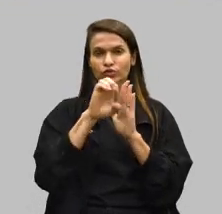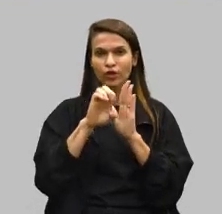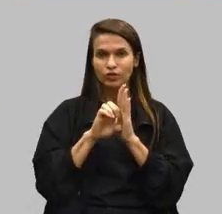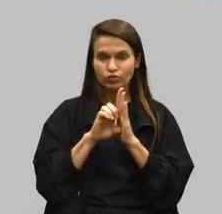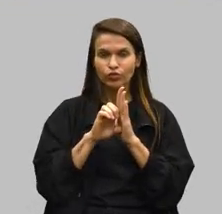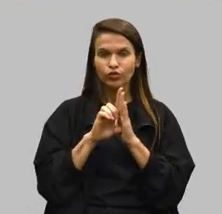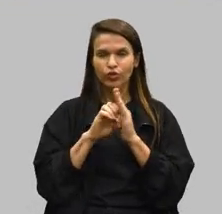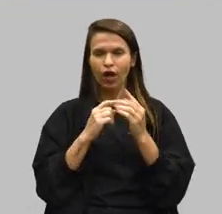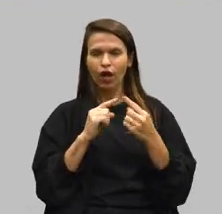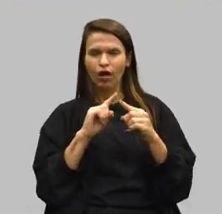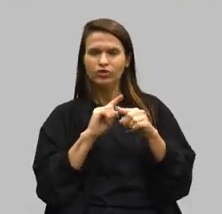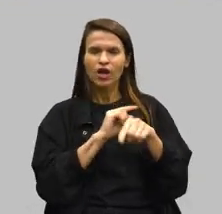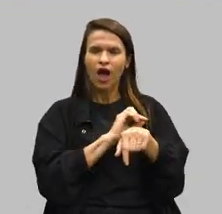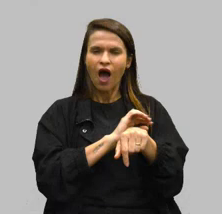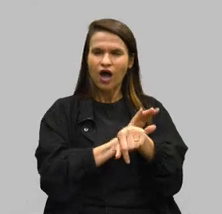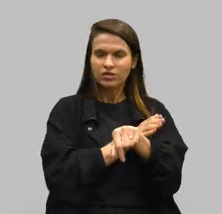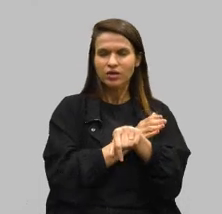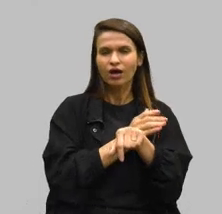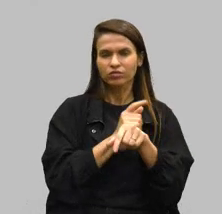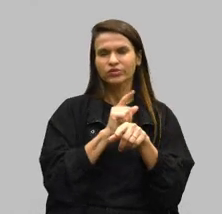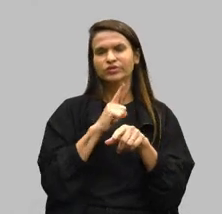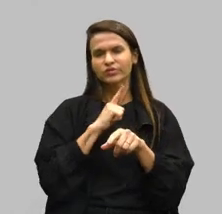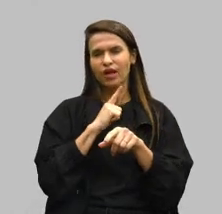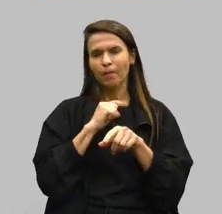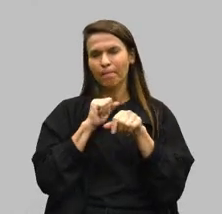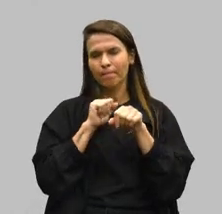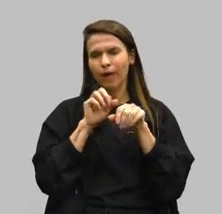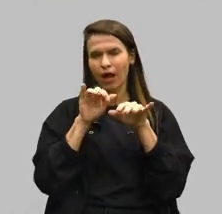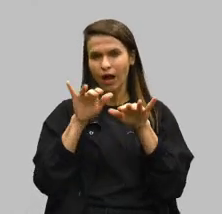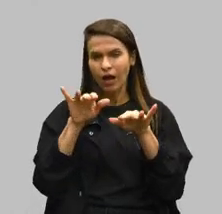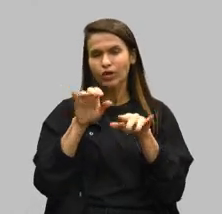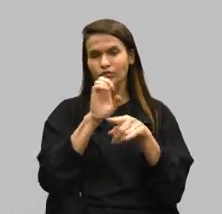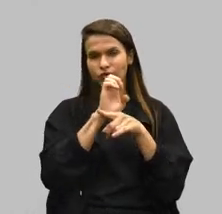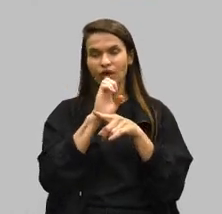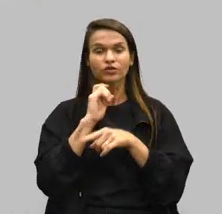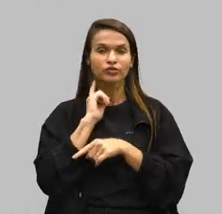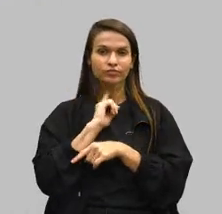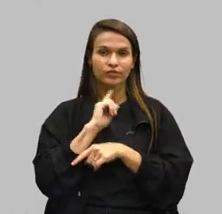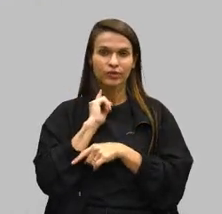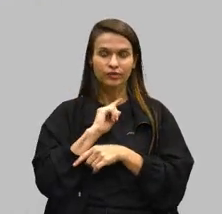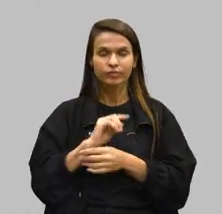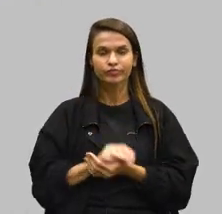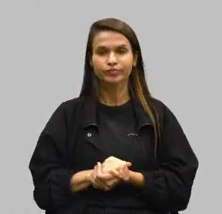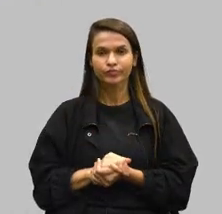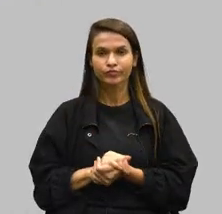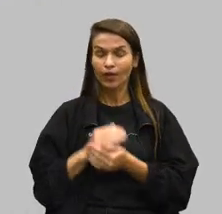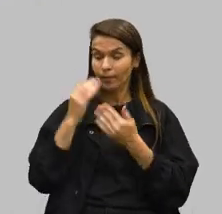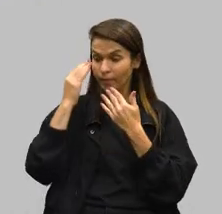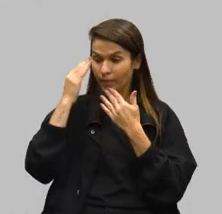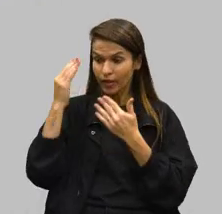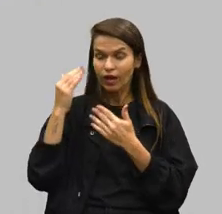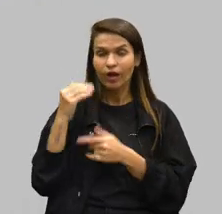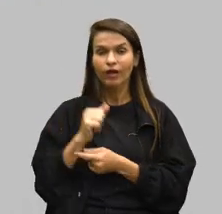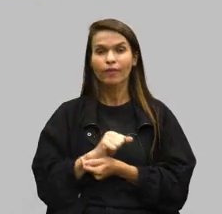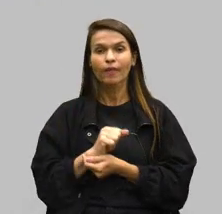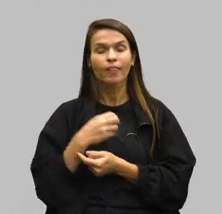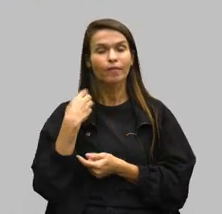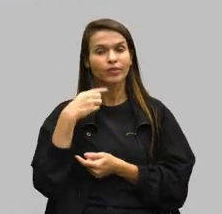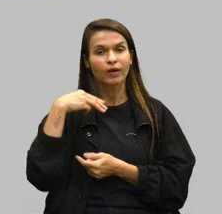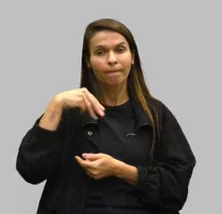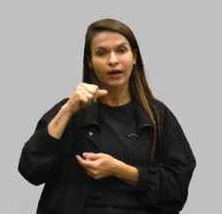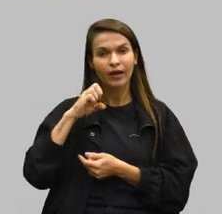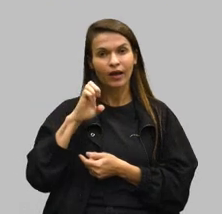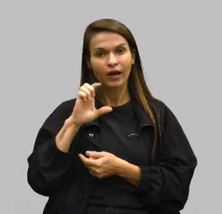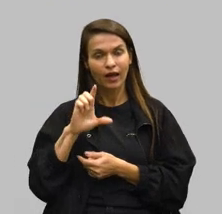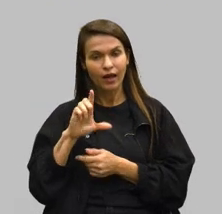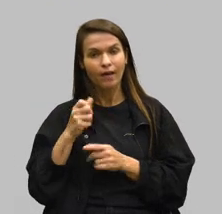fazendo circulando aí todo o estado de Minas com a palavra secretária muito obrigada deputada macael Evaristo pelas considerações e pela